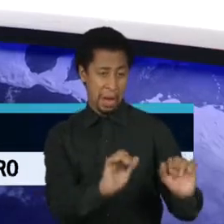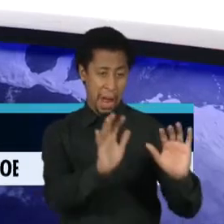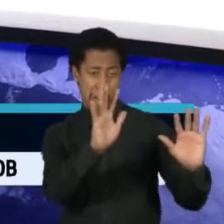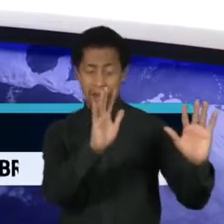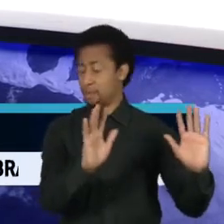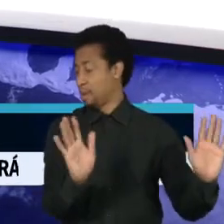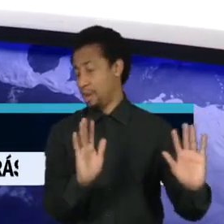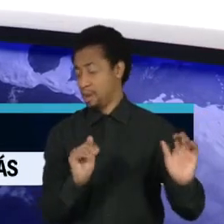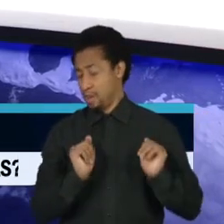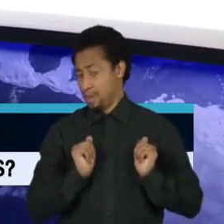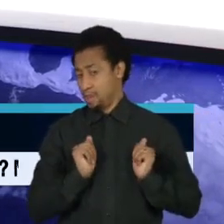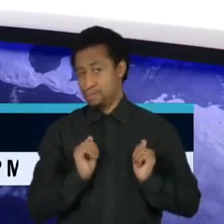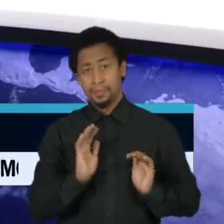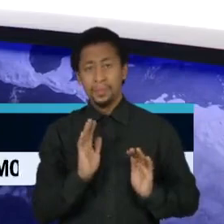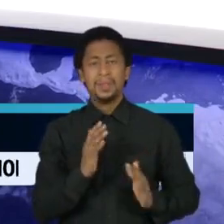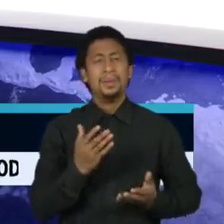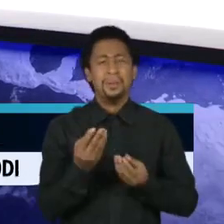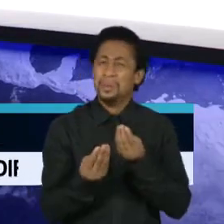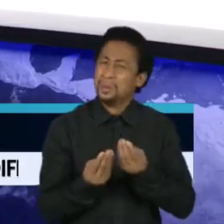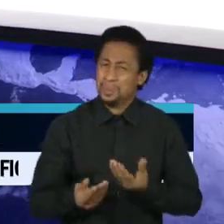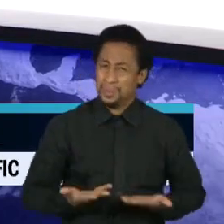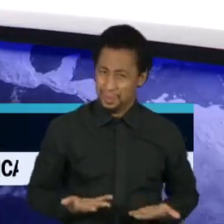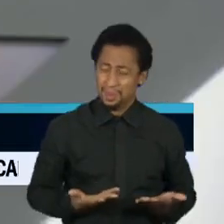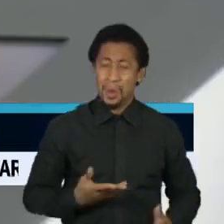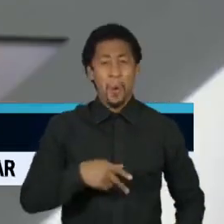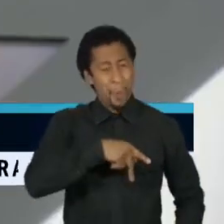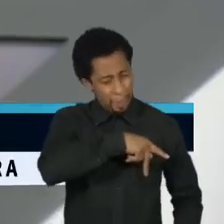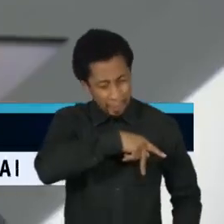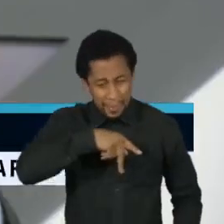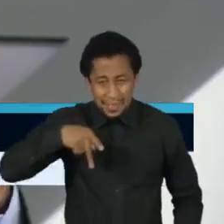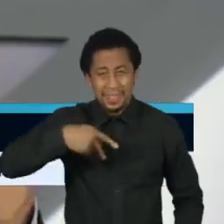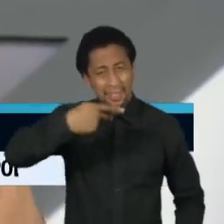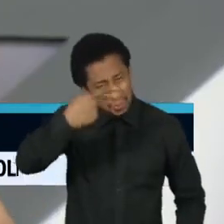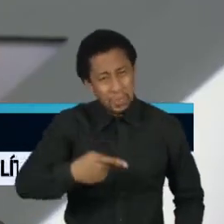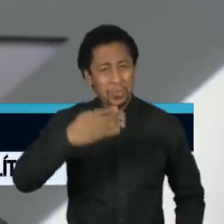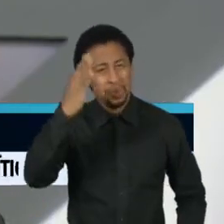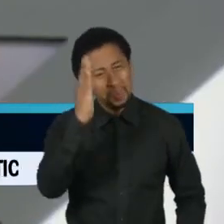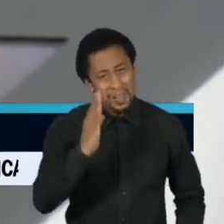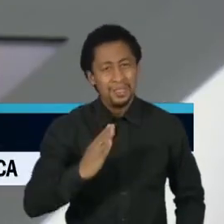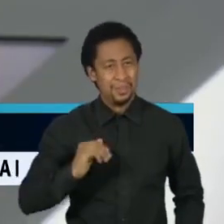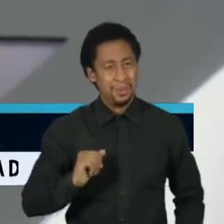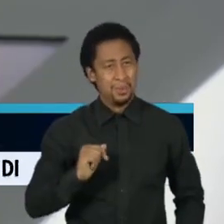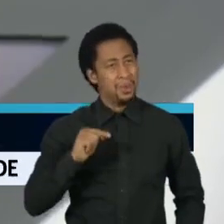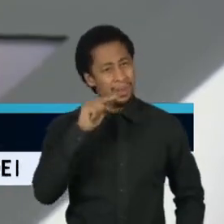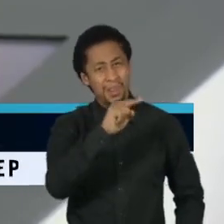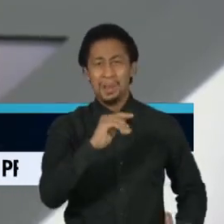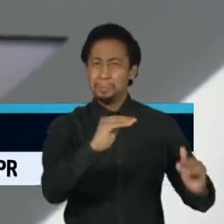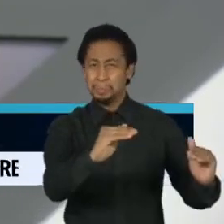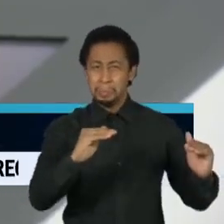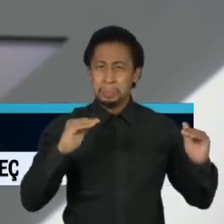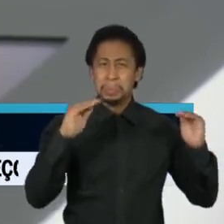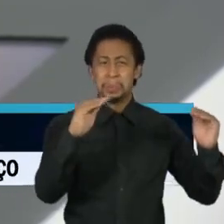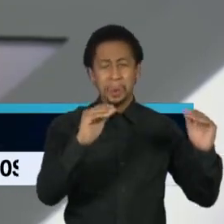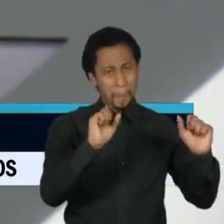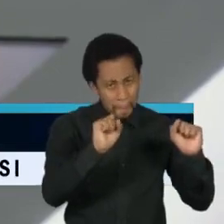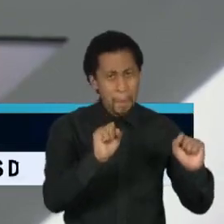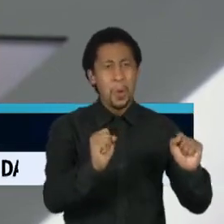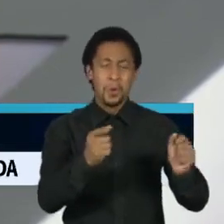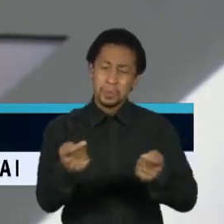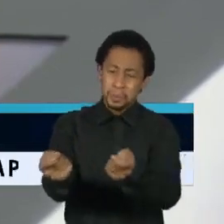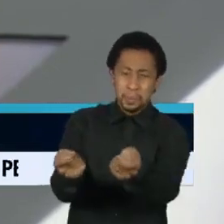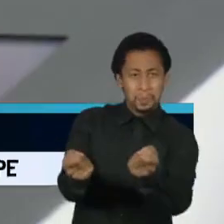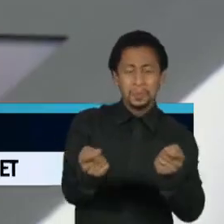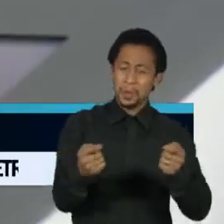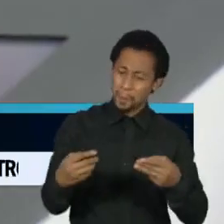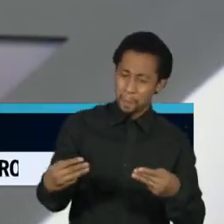se o presidente do país, com toda a máquina que ele tem nos ministérios, né, não consegue estar